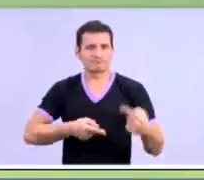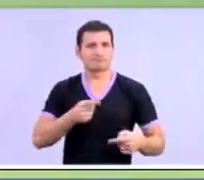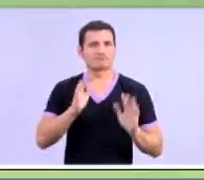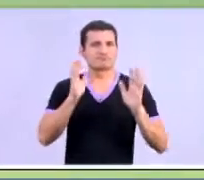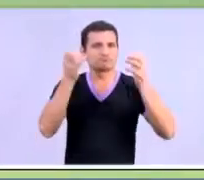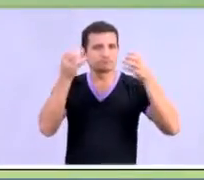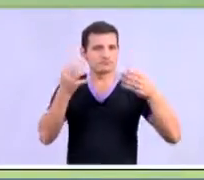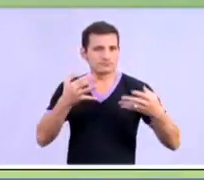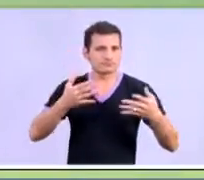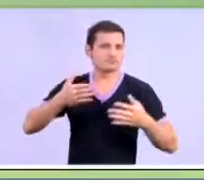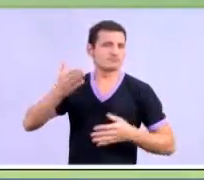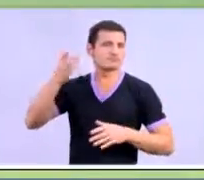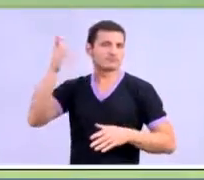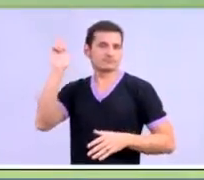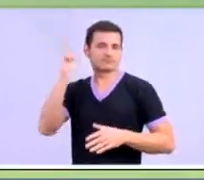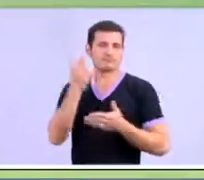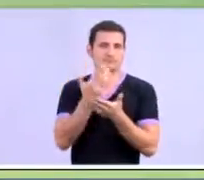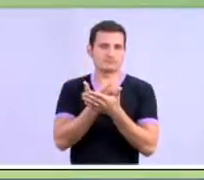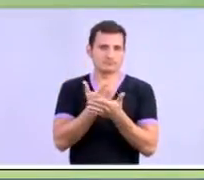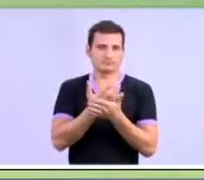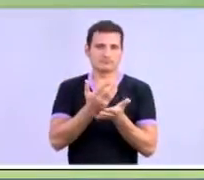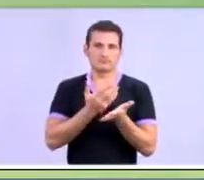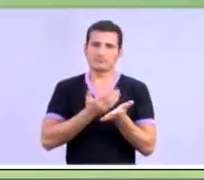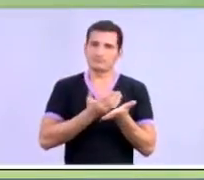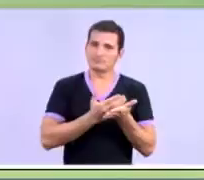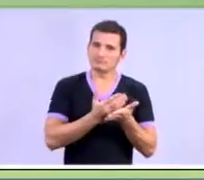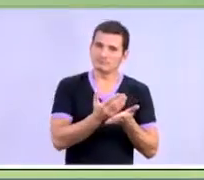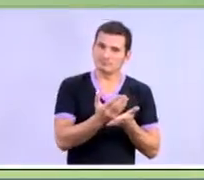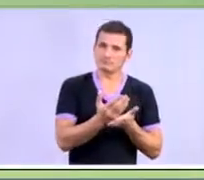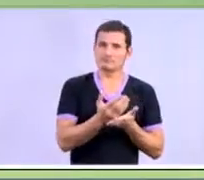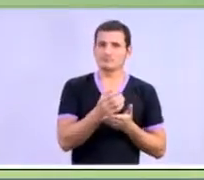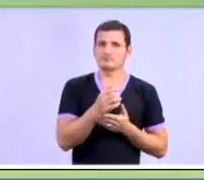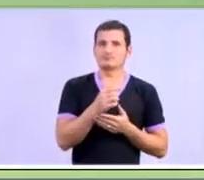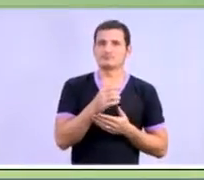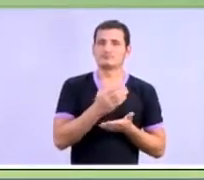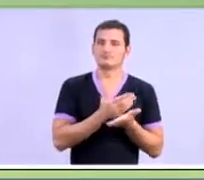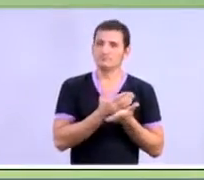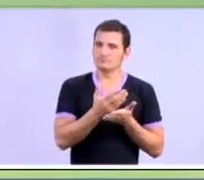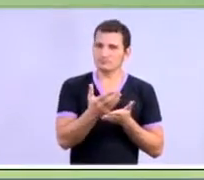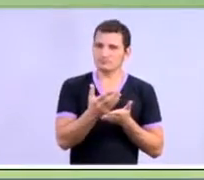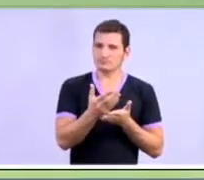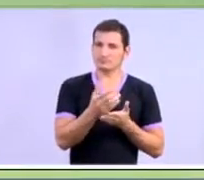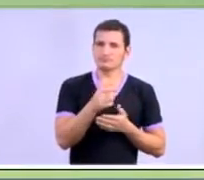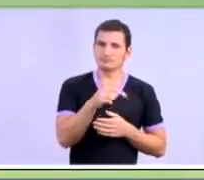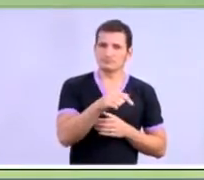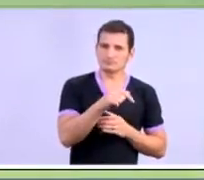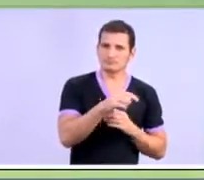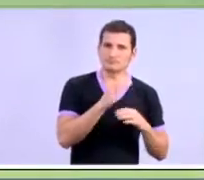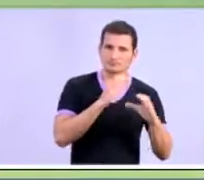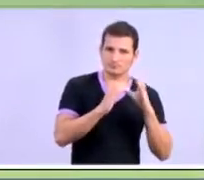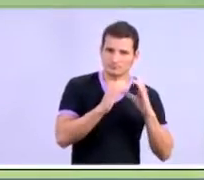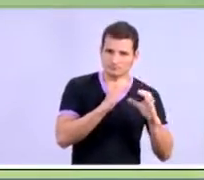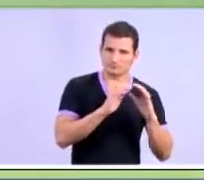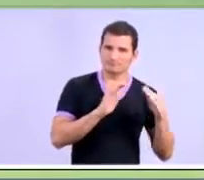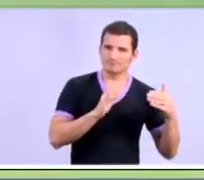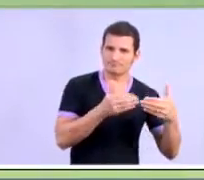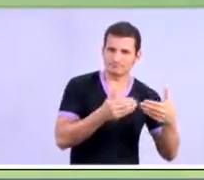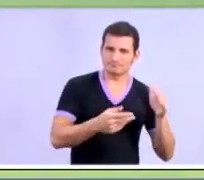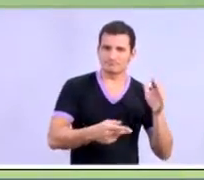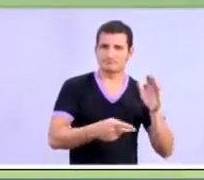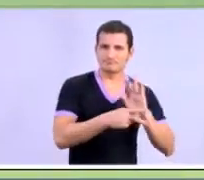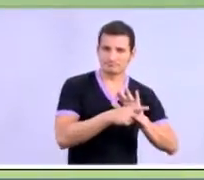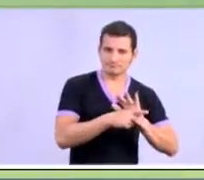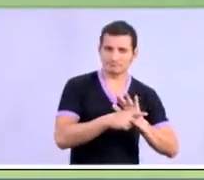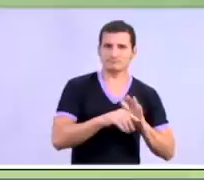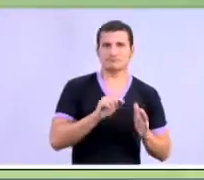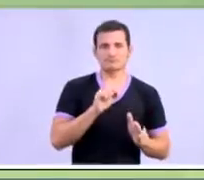primeira aula, né, que quando a gente começou a sair do meio físico, do meio proprietário, né, da comunicação fechada, você